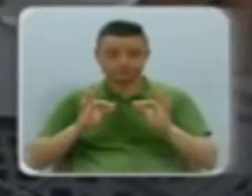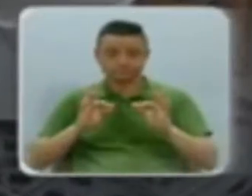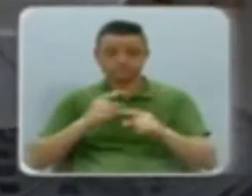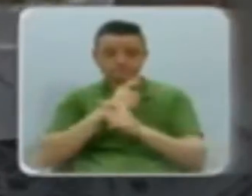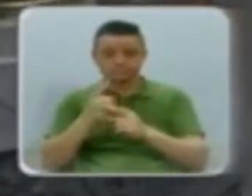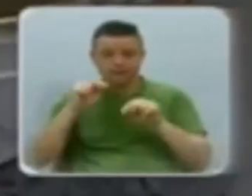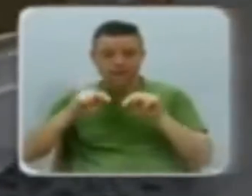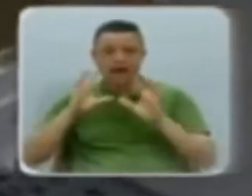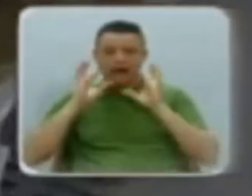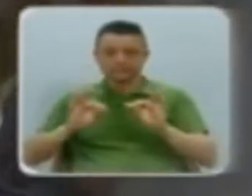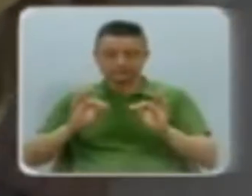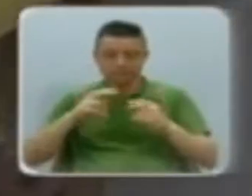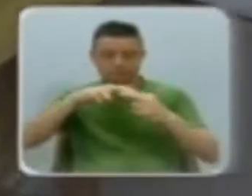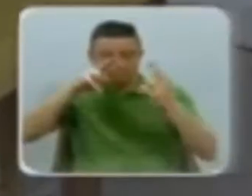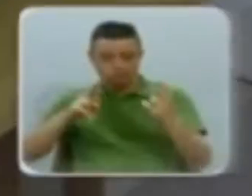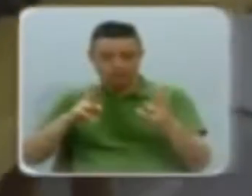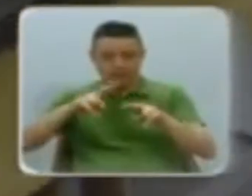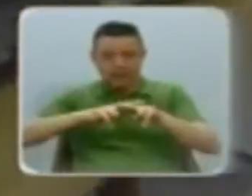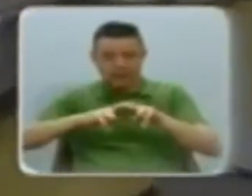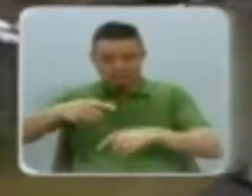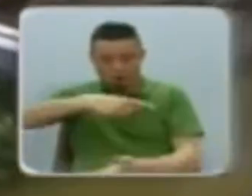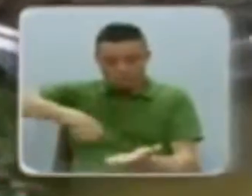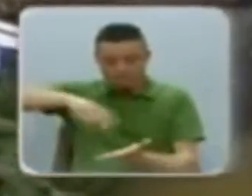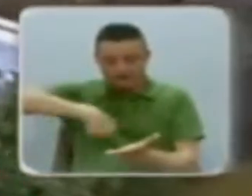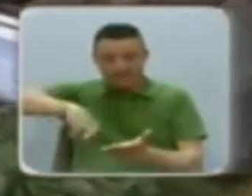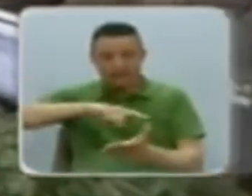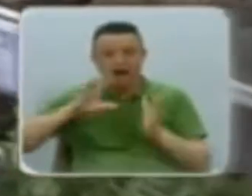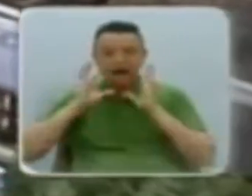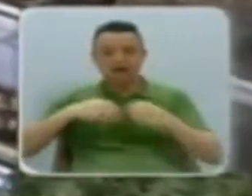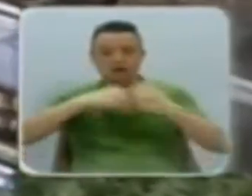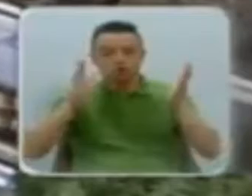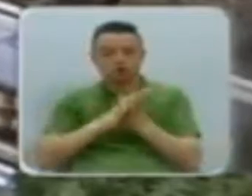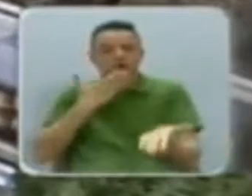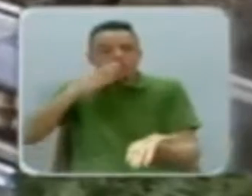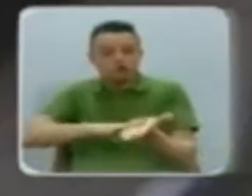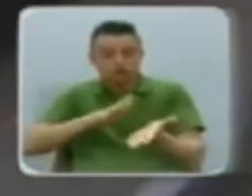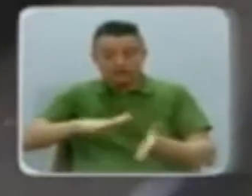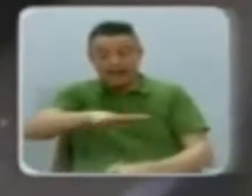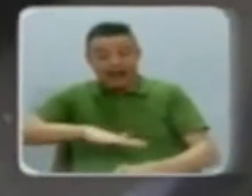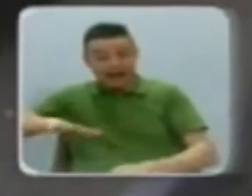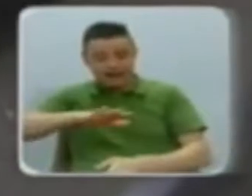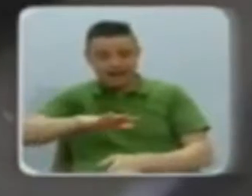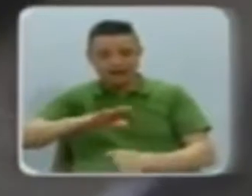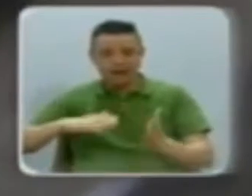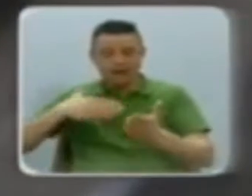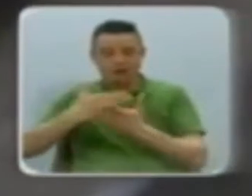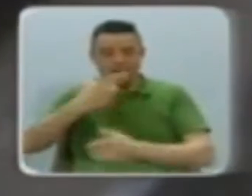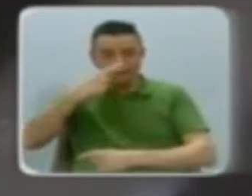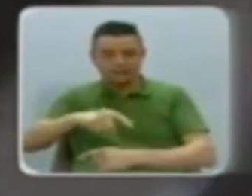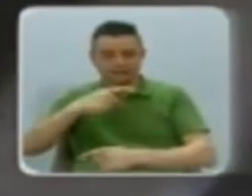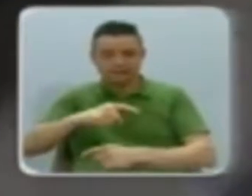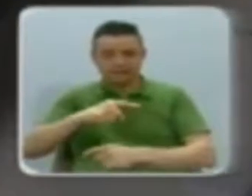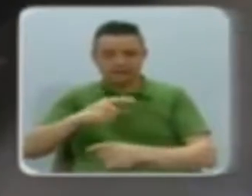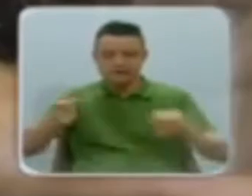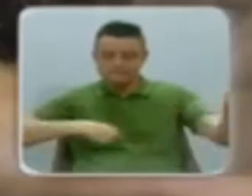Sarrabulho à moda de Ponte de Lima. O prato está na mente de todos os restaurantes do concelho e volta a ter mais